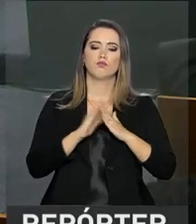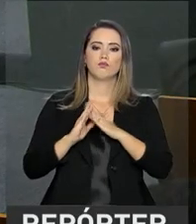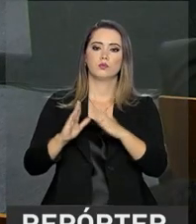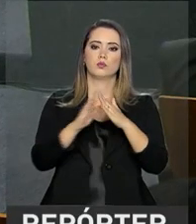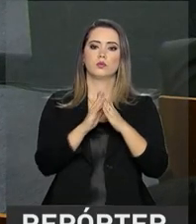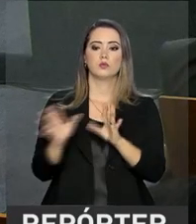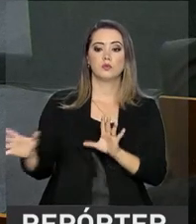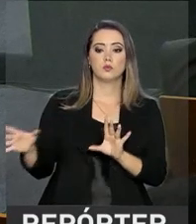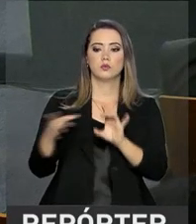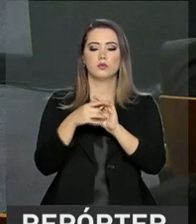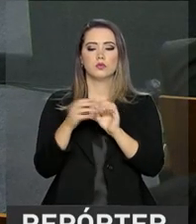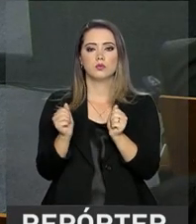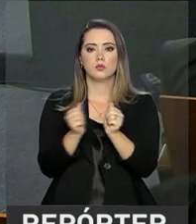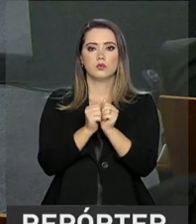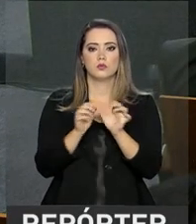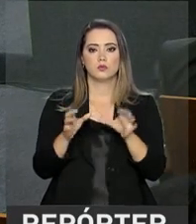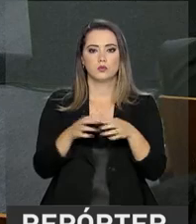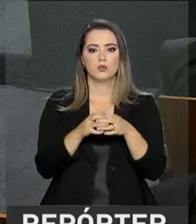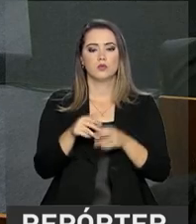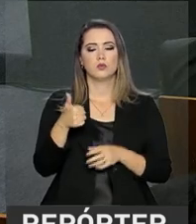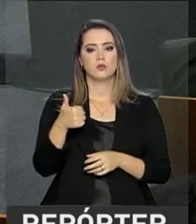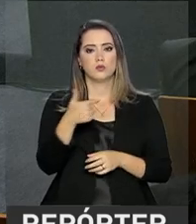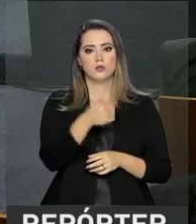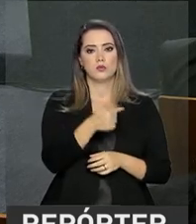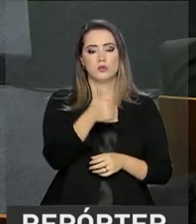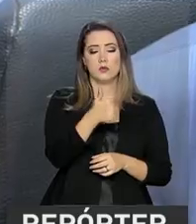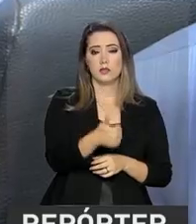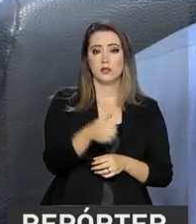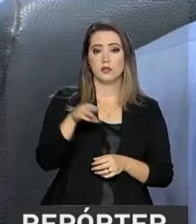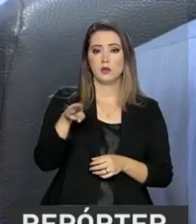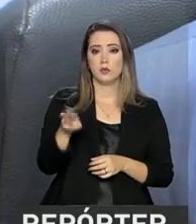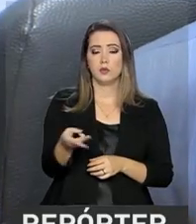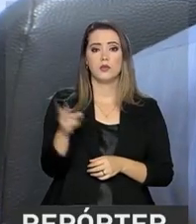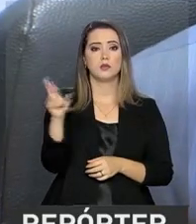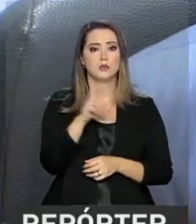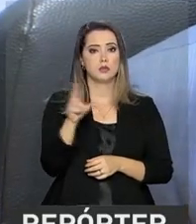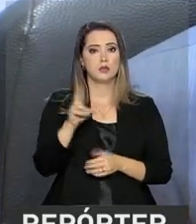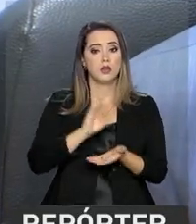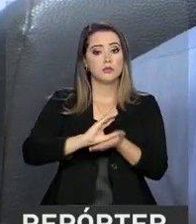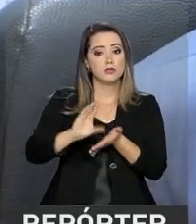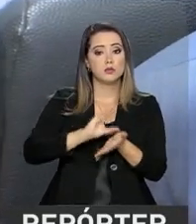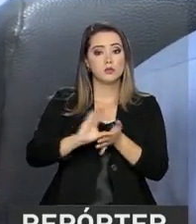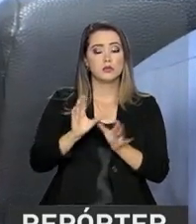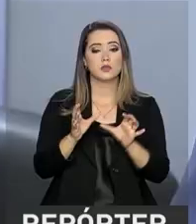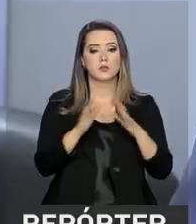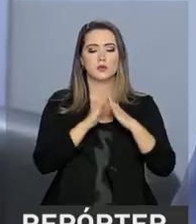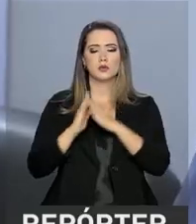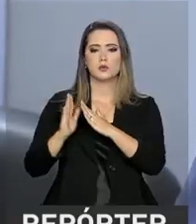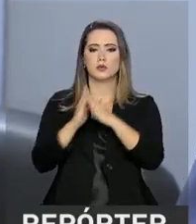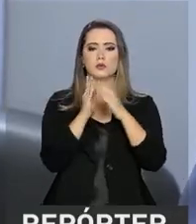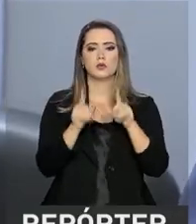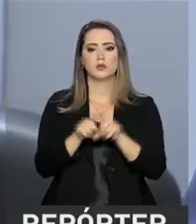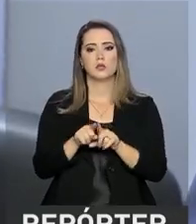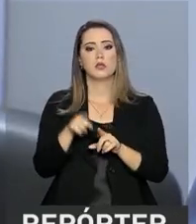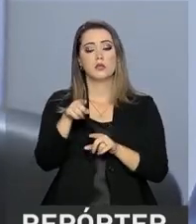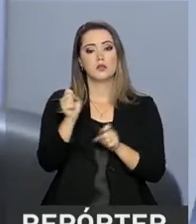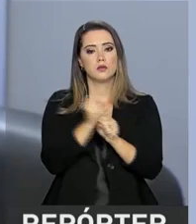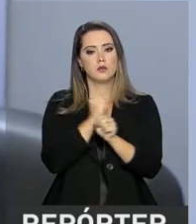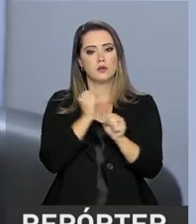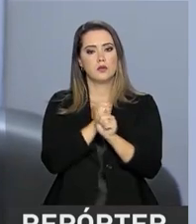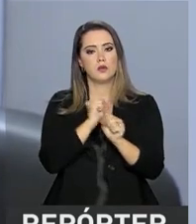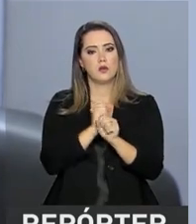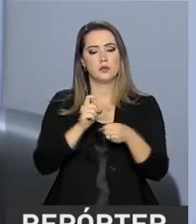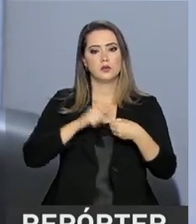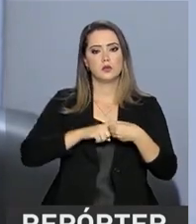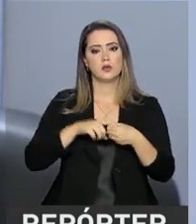vão se somar à quase 171 milhões de reais que já foram investidos no empreendimento essa retomada de obras a cidade de